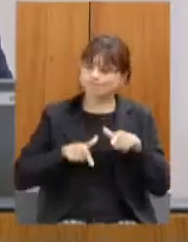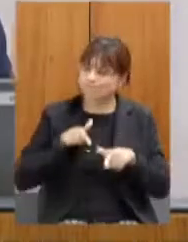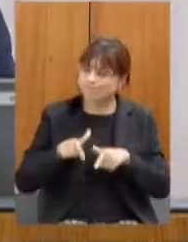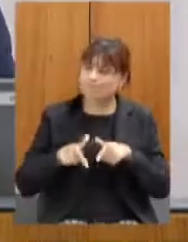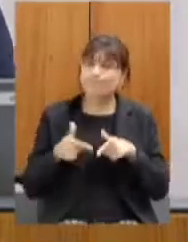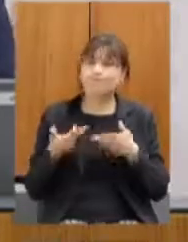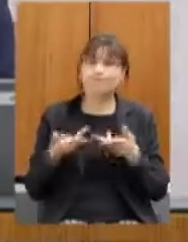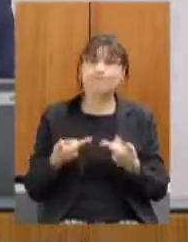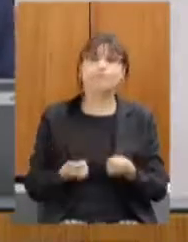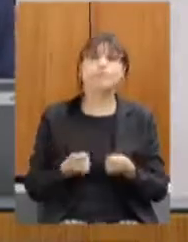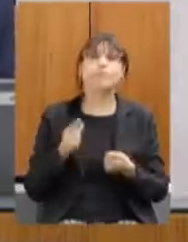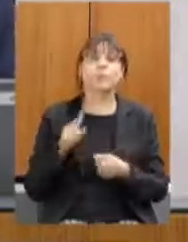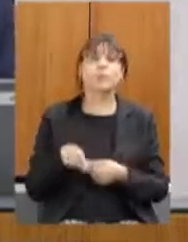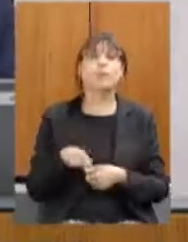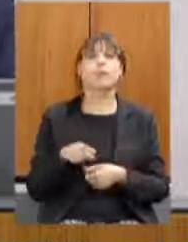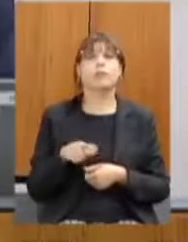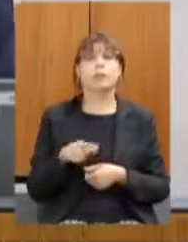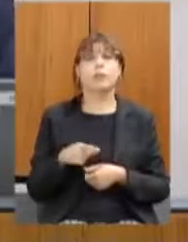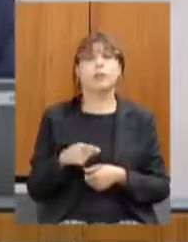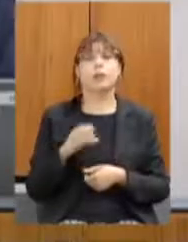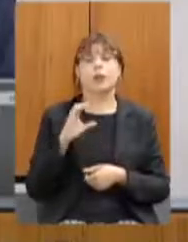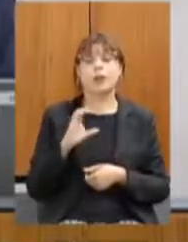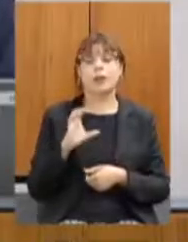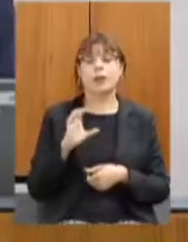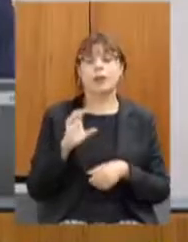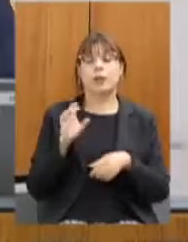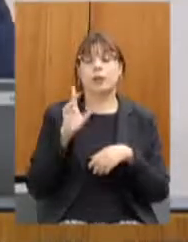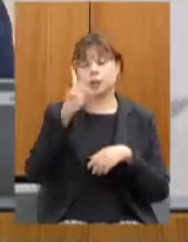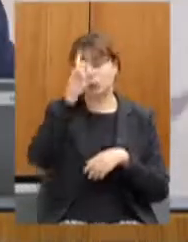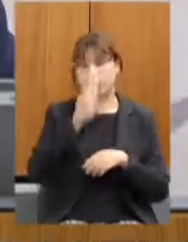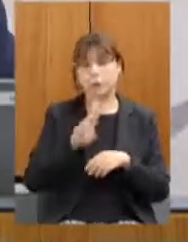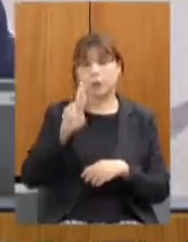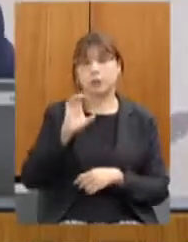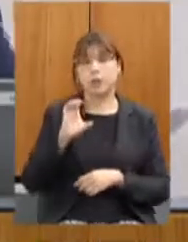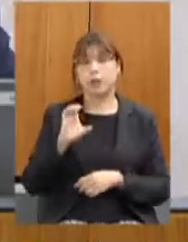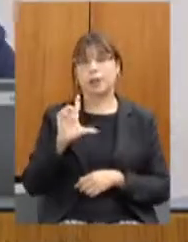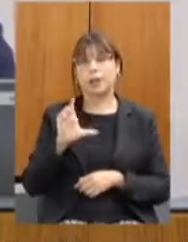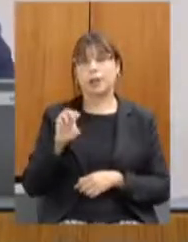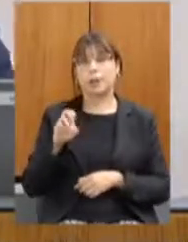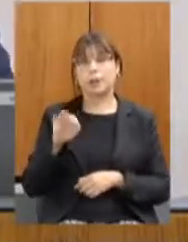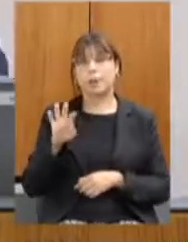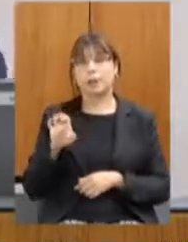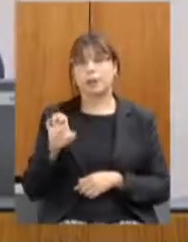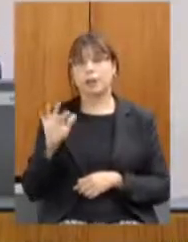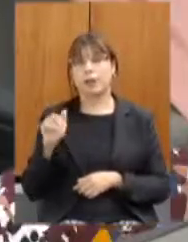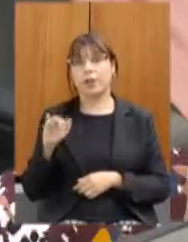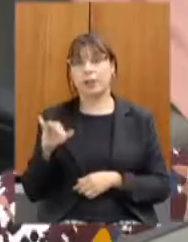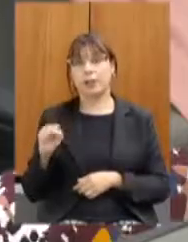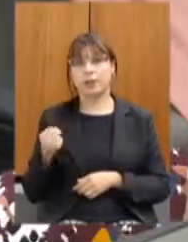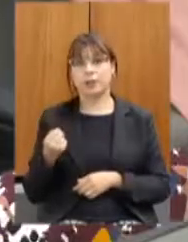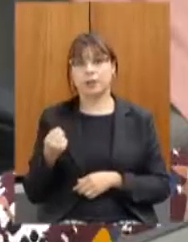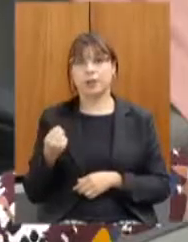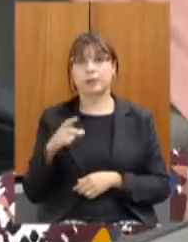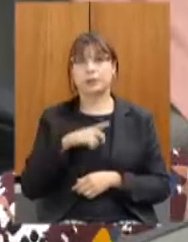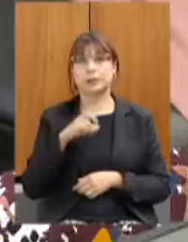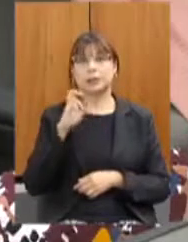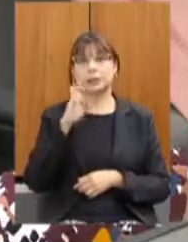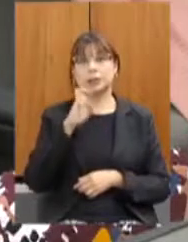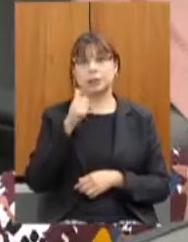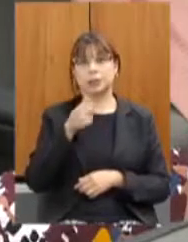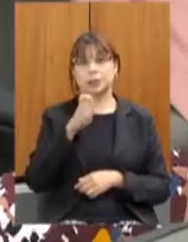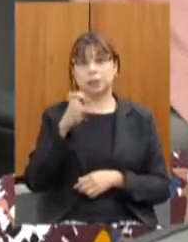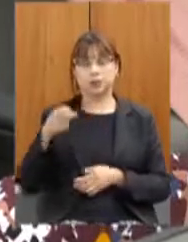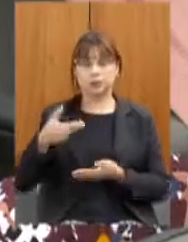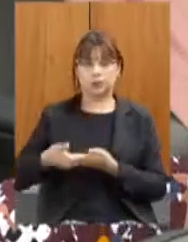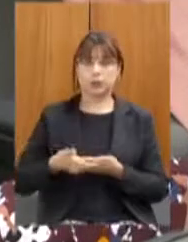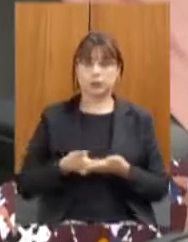nós temos ao Hospital Universitário Clemente faria se em Montes Claros o hospital de 155 leitos e hospital de